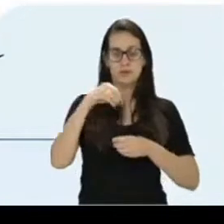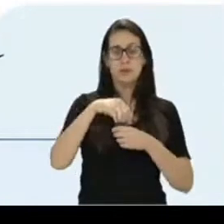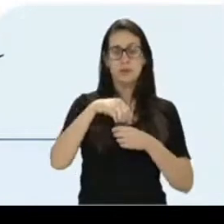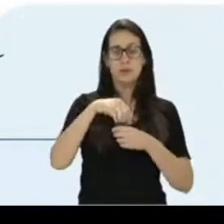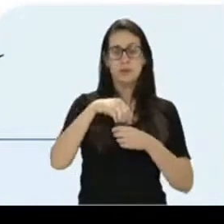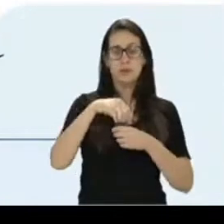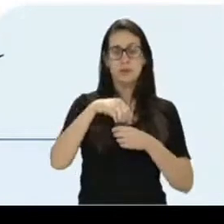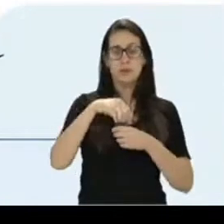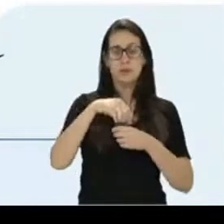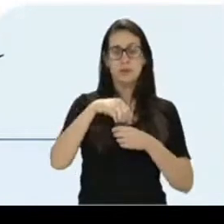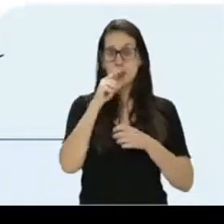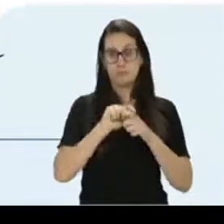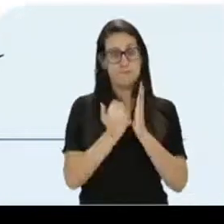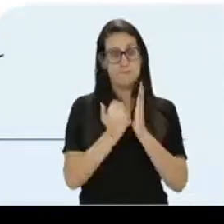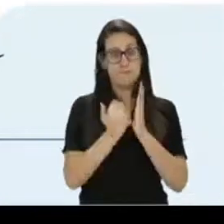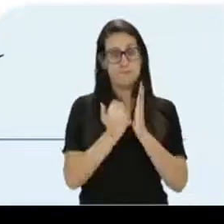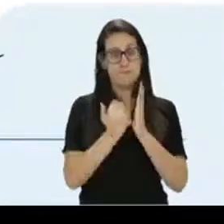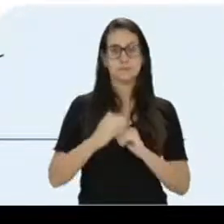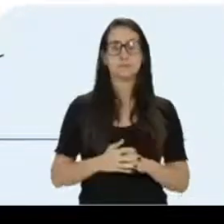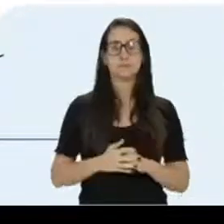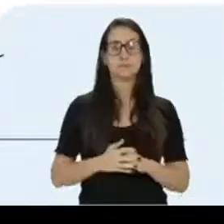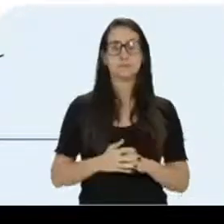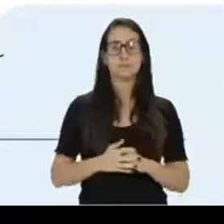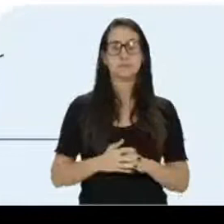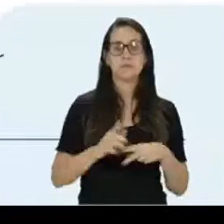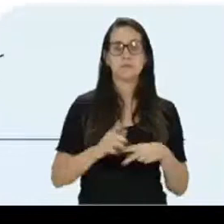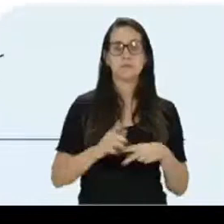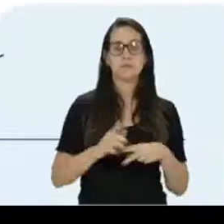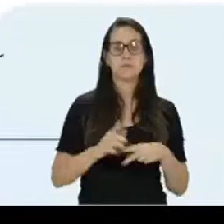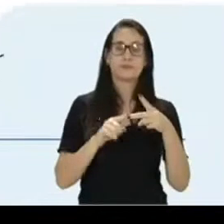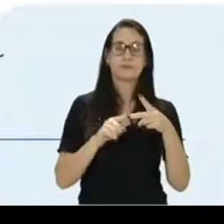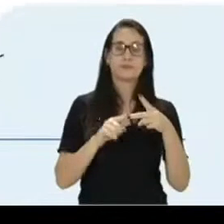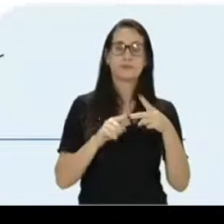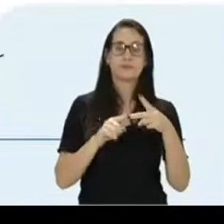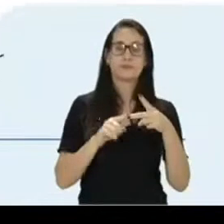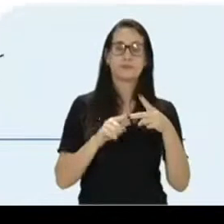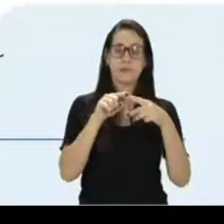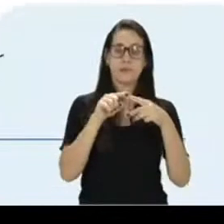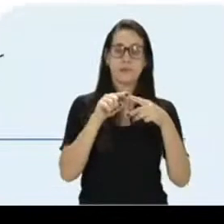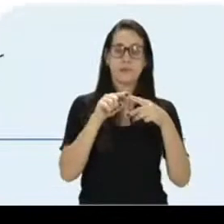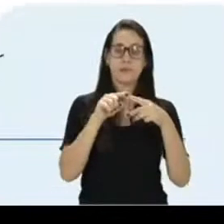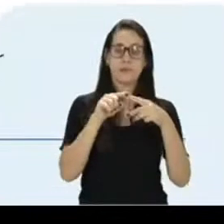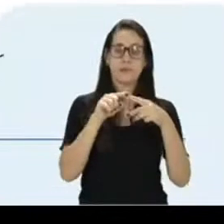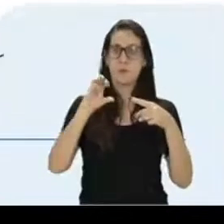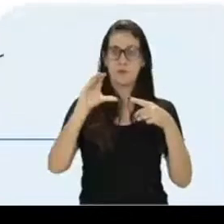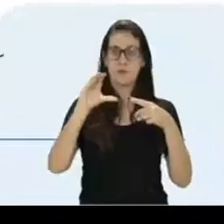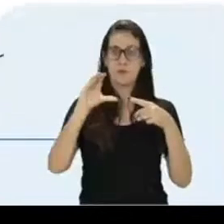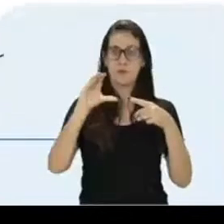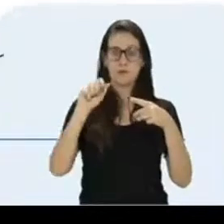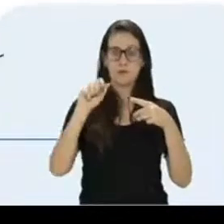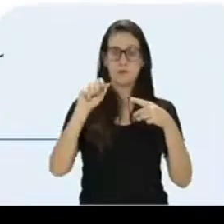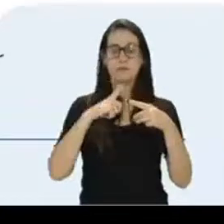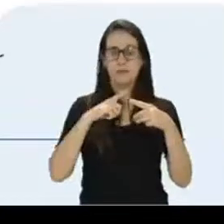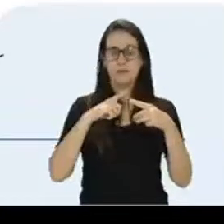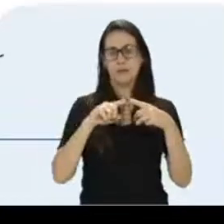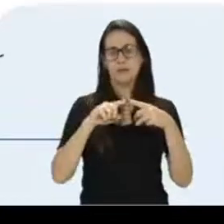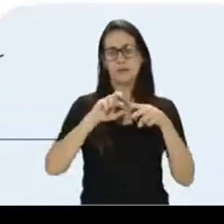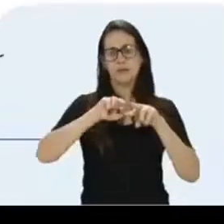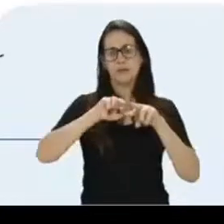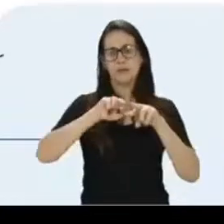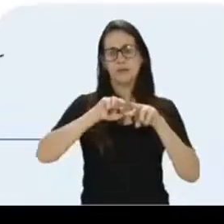água, e assim como no citoplasma eucarionte, o citoplasma procarionte possui ali disperso